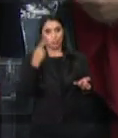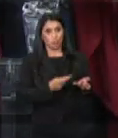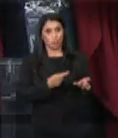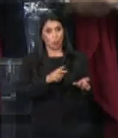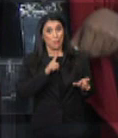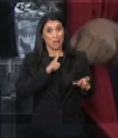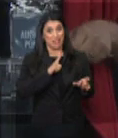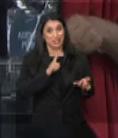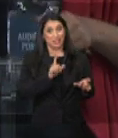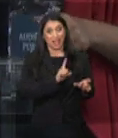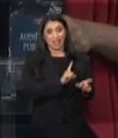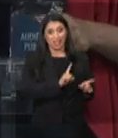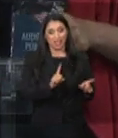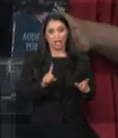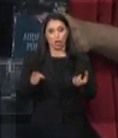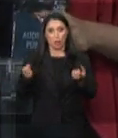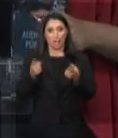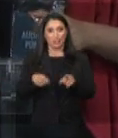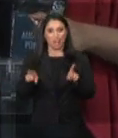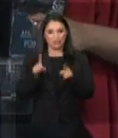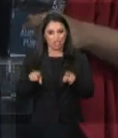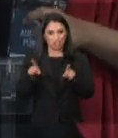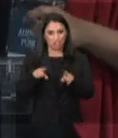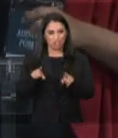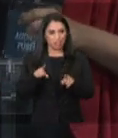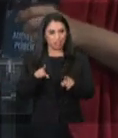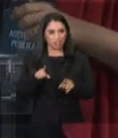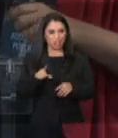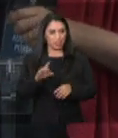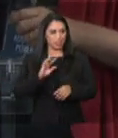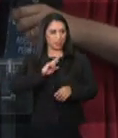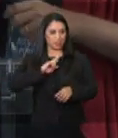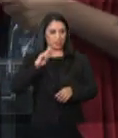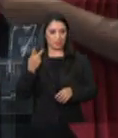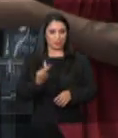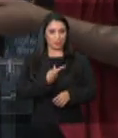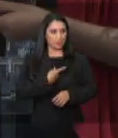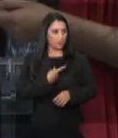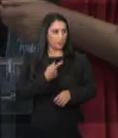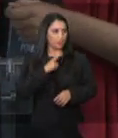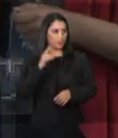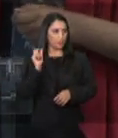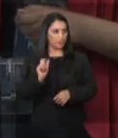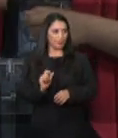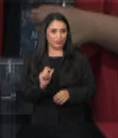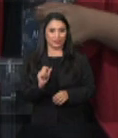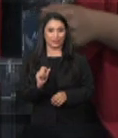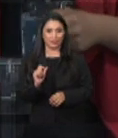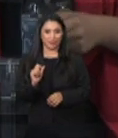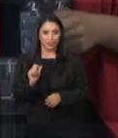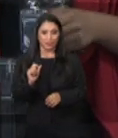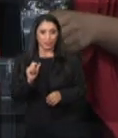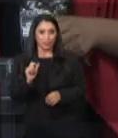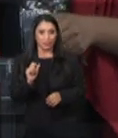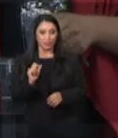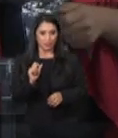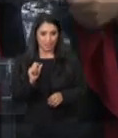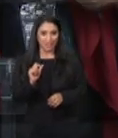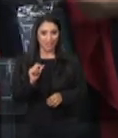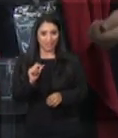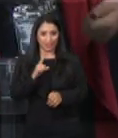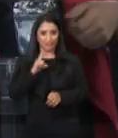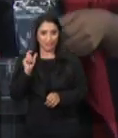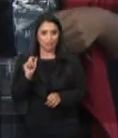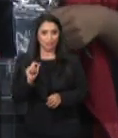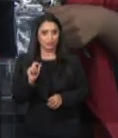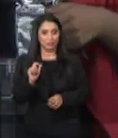a Paula que era uma travesti em situação de rua ela só conseguia comer o que ela comia durante o dia ou não ser espancado na rua porque as